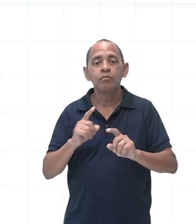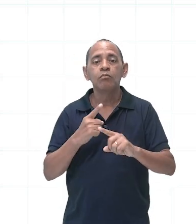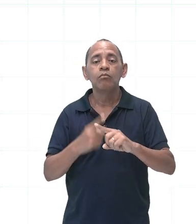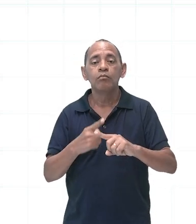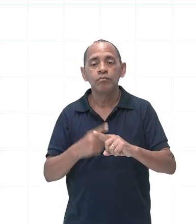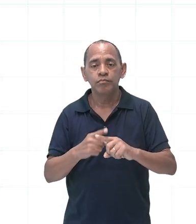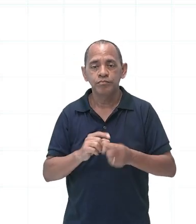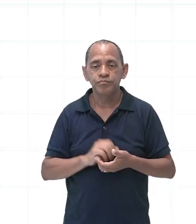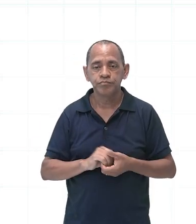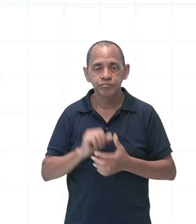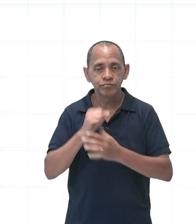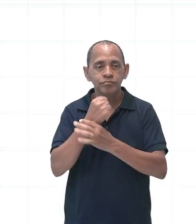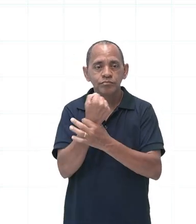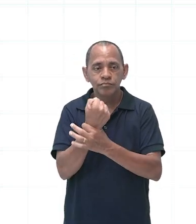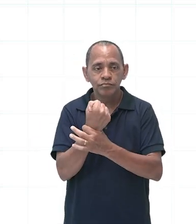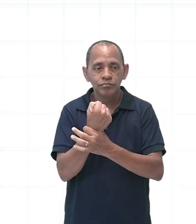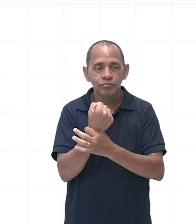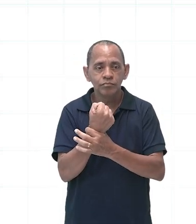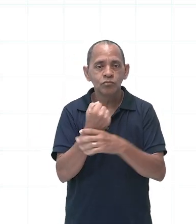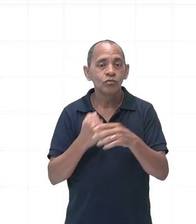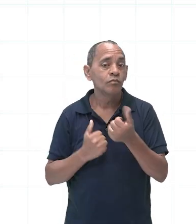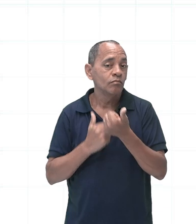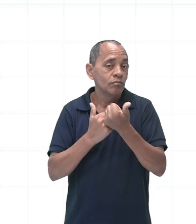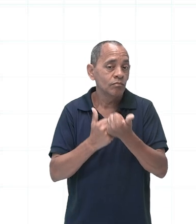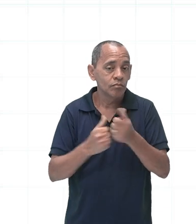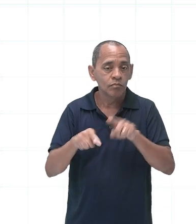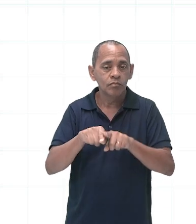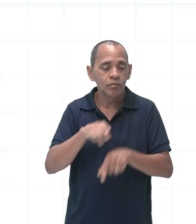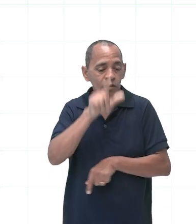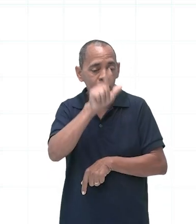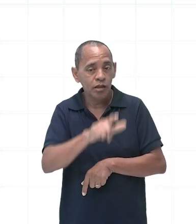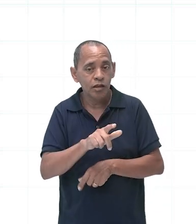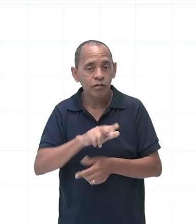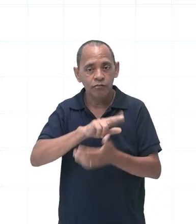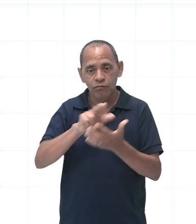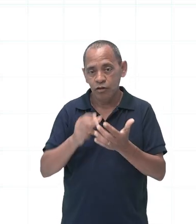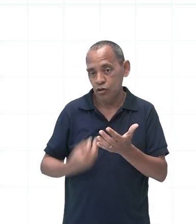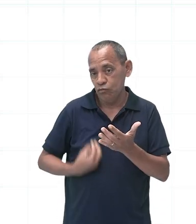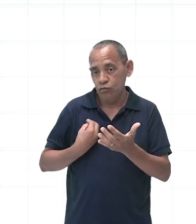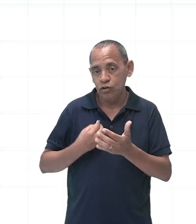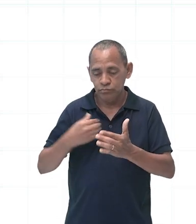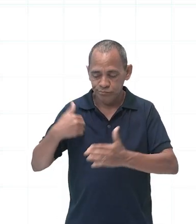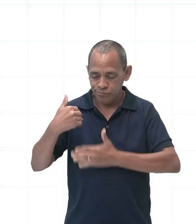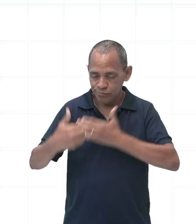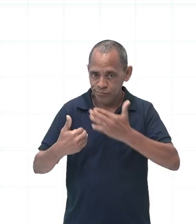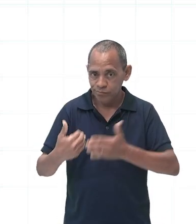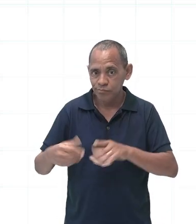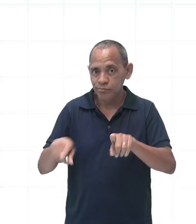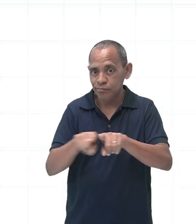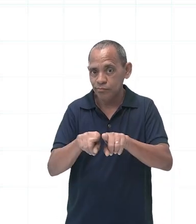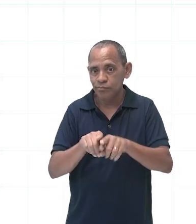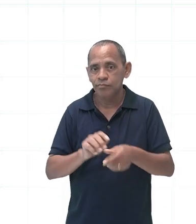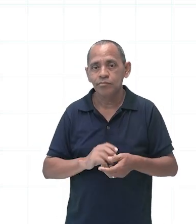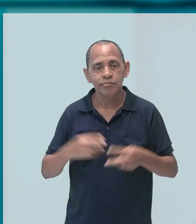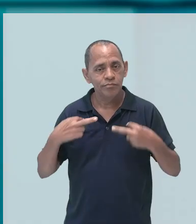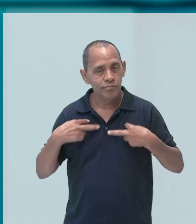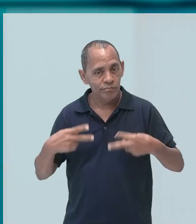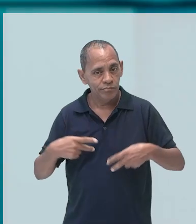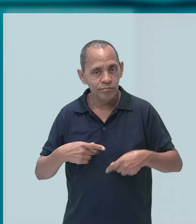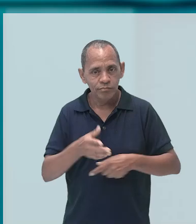reforço? Porque eles são os seres em desenvolvimento, né? Então, para além daqueles direitos que todos